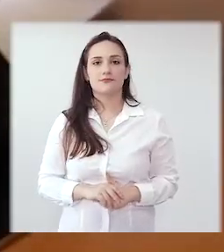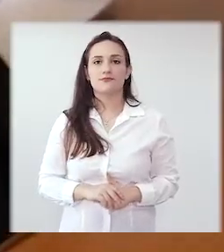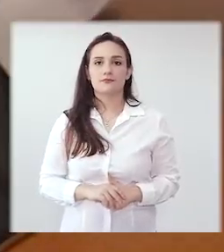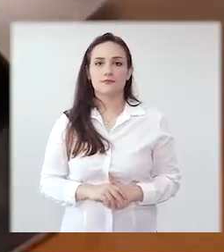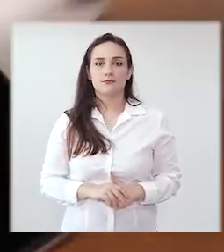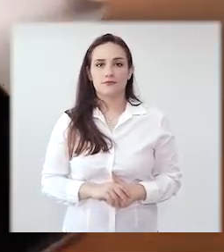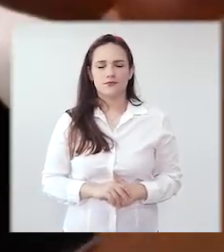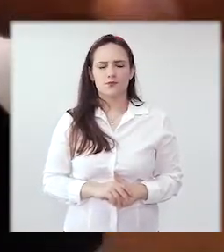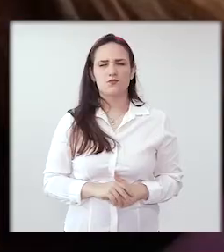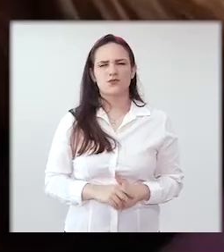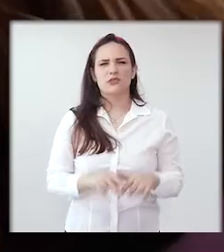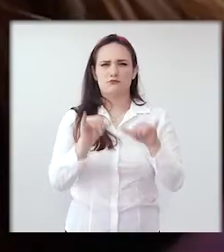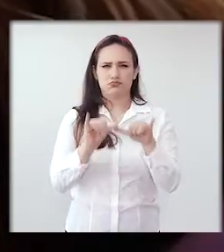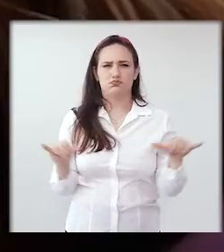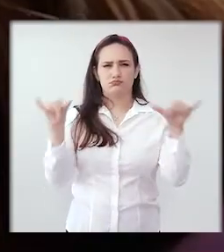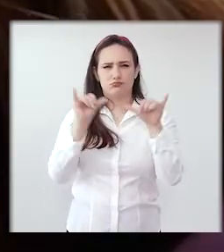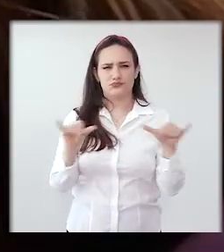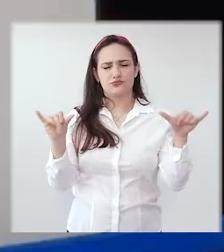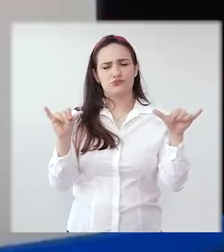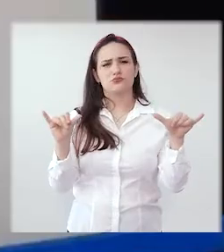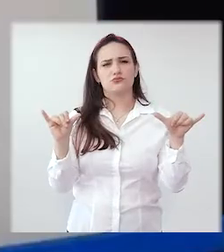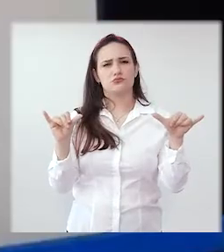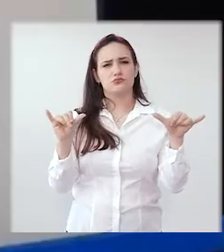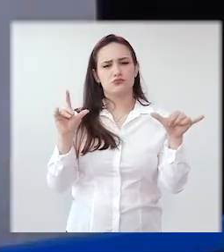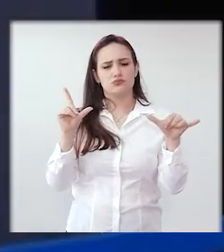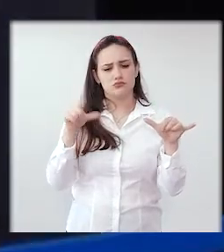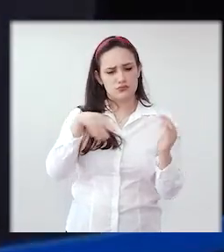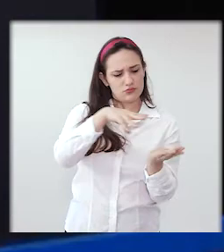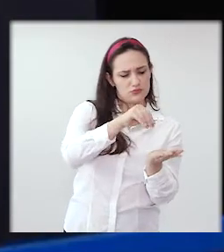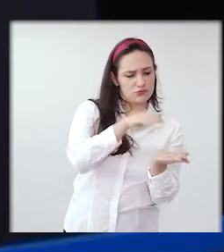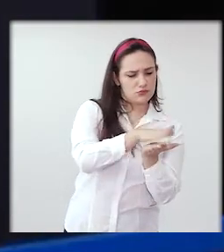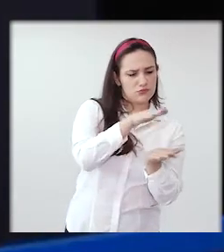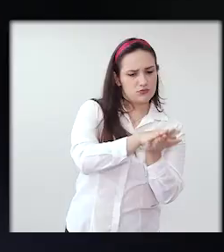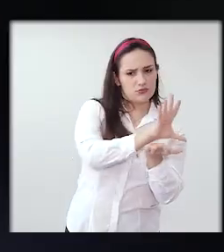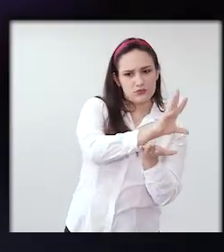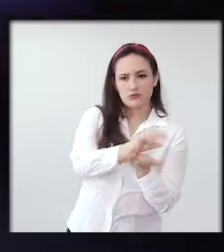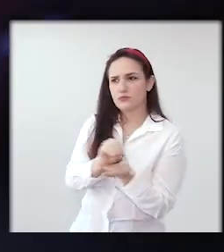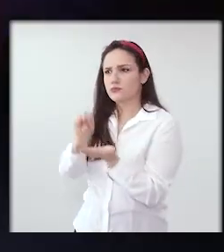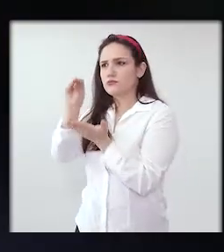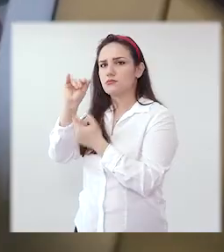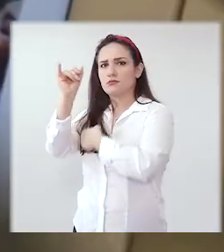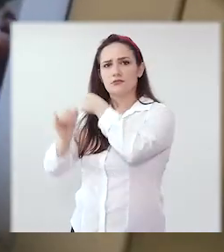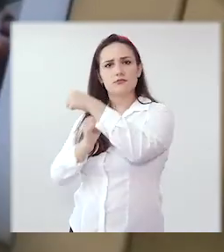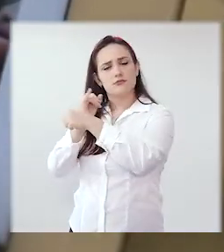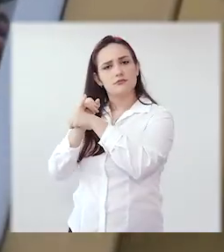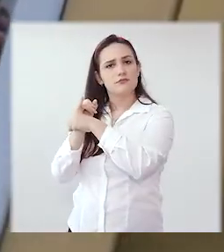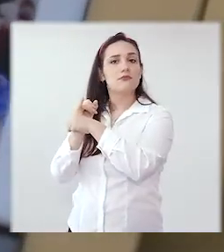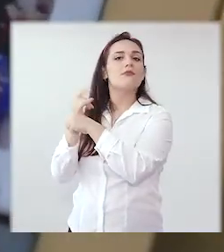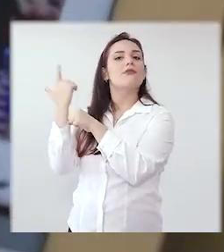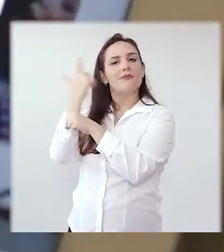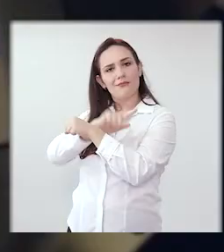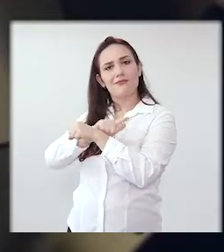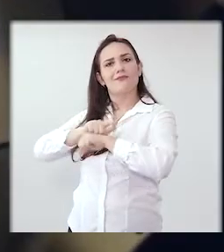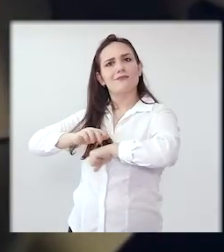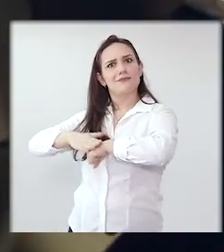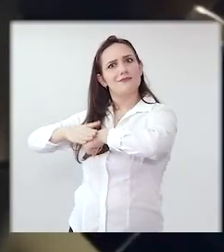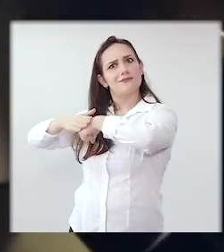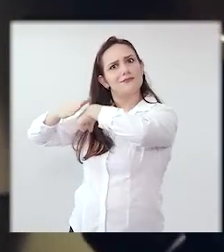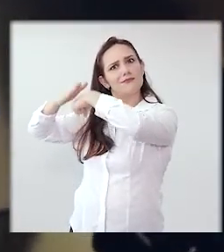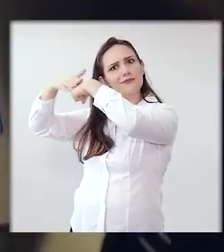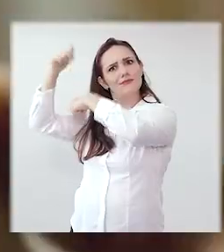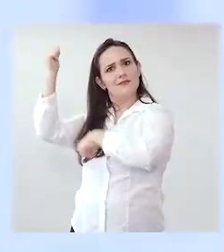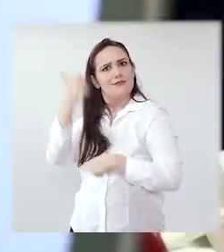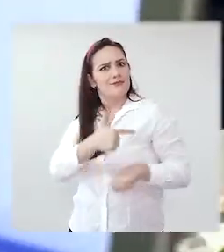Mas a replicação de notícias de edições impressas na rede rapidamente deu lugar ao protagonismo